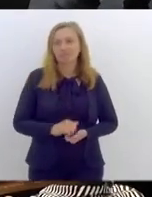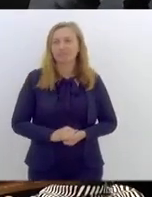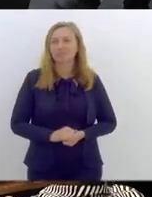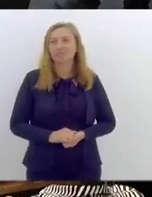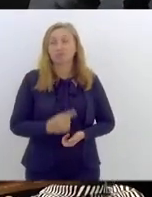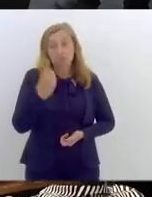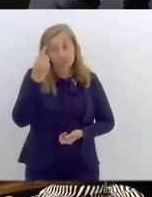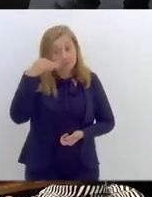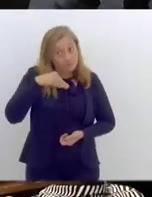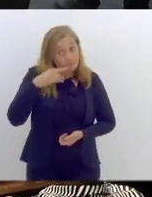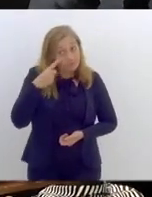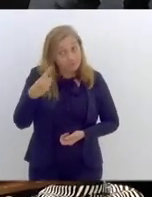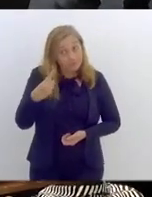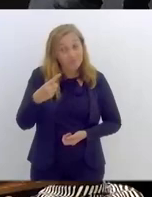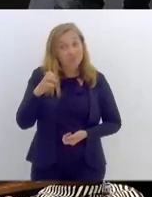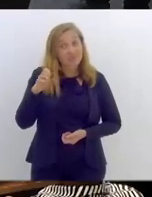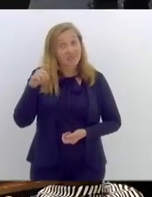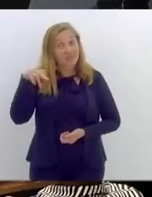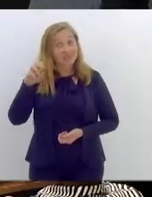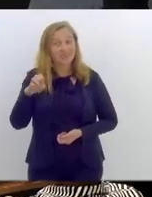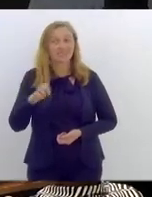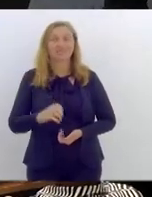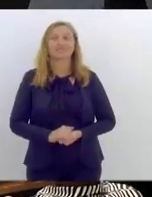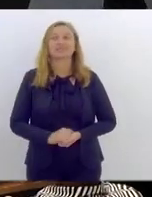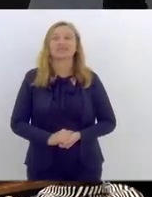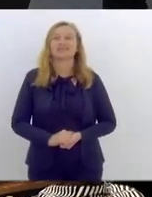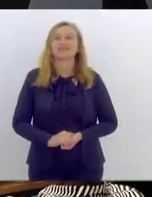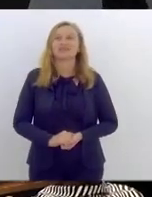Um minuto, hein, Elaine? O povo quer...